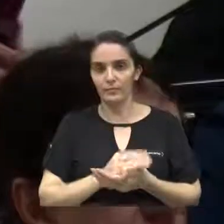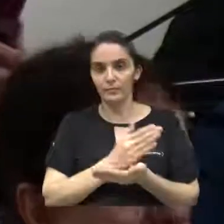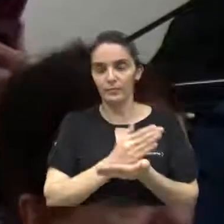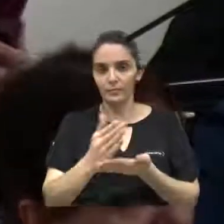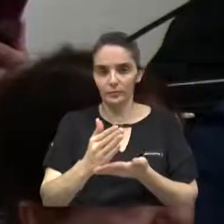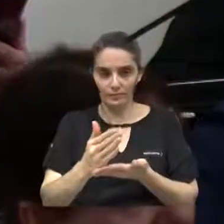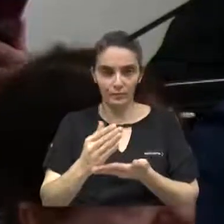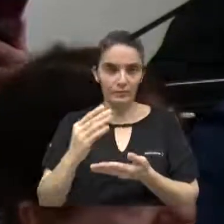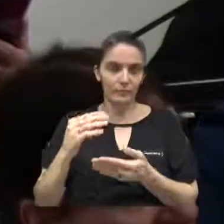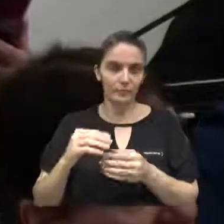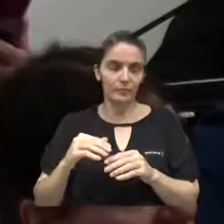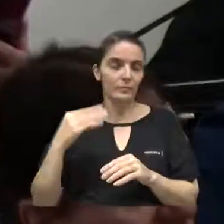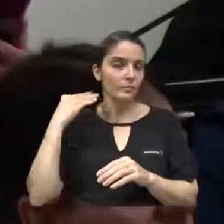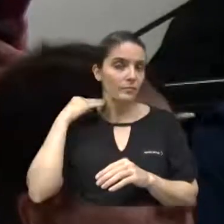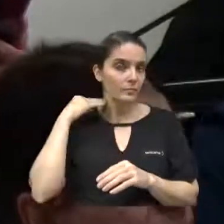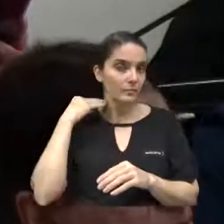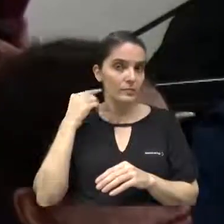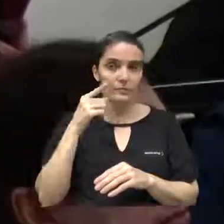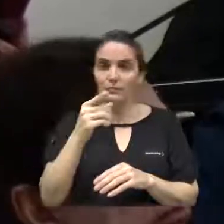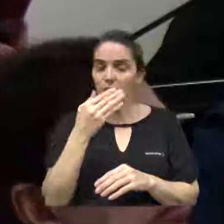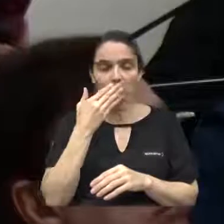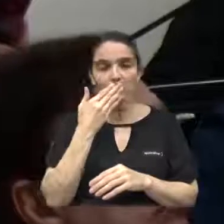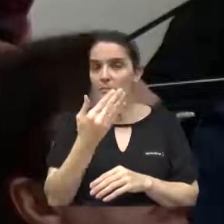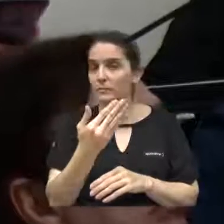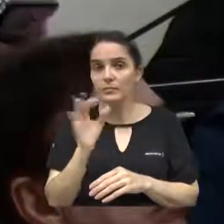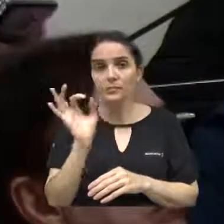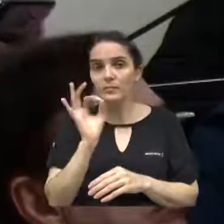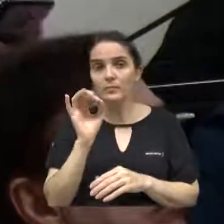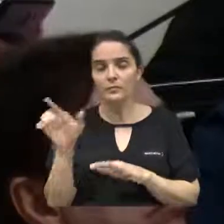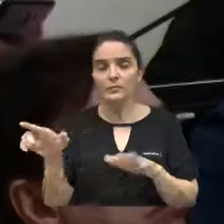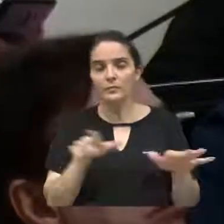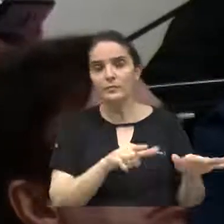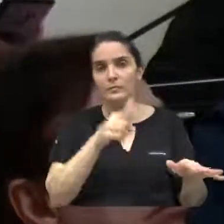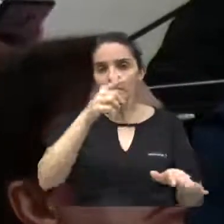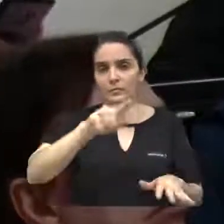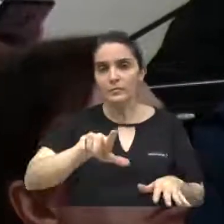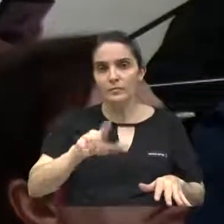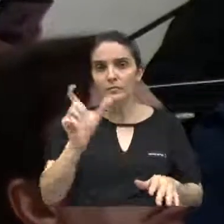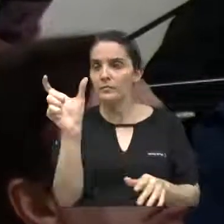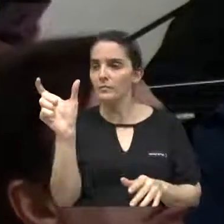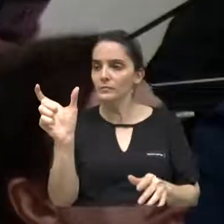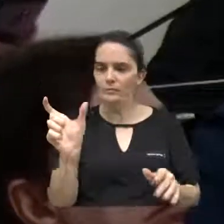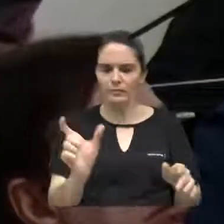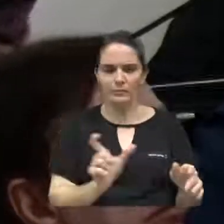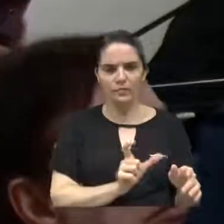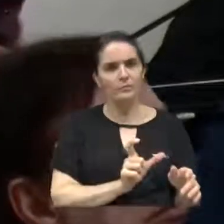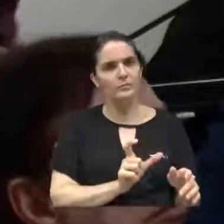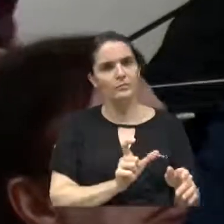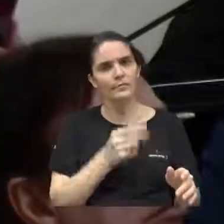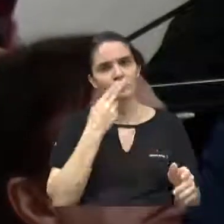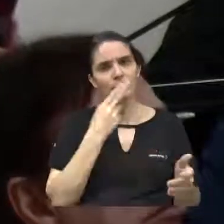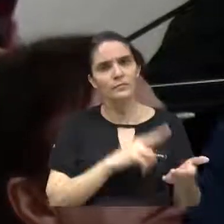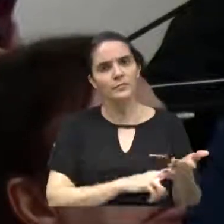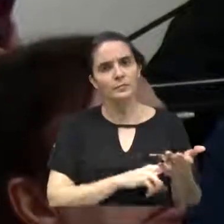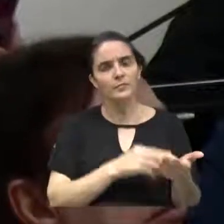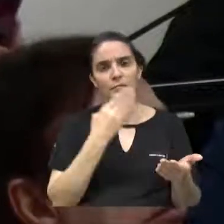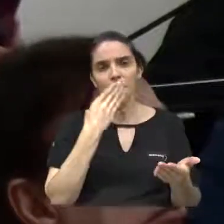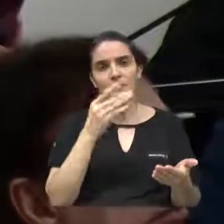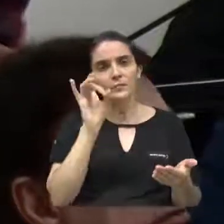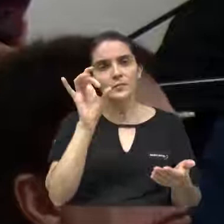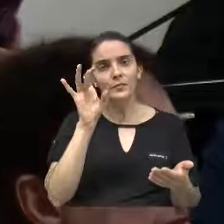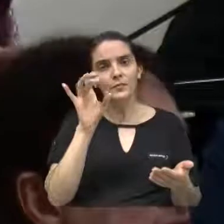no banco, sem você pedir, uma semana depois já te chega um cartão de crédito pedindo só para